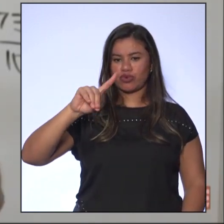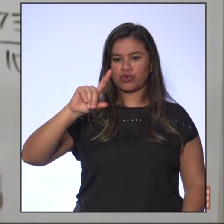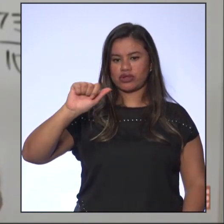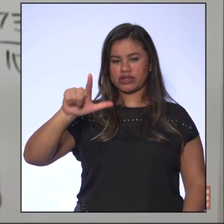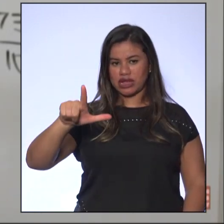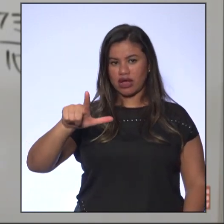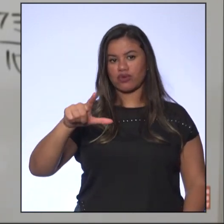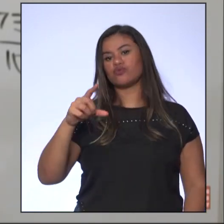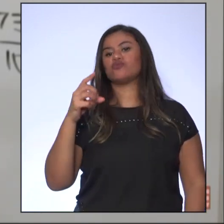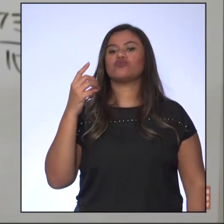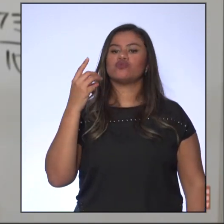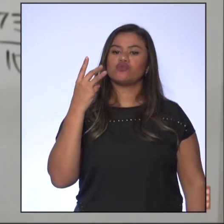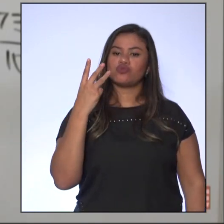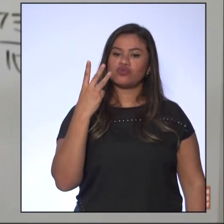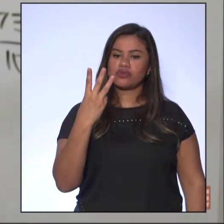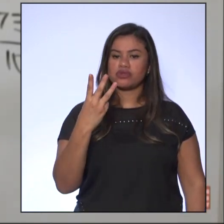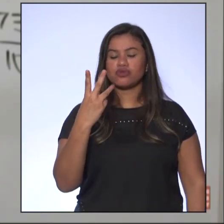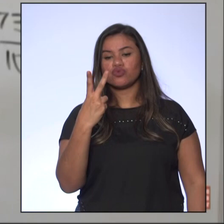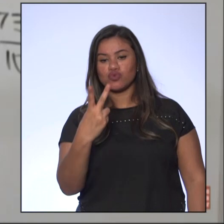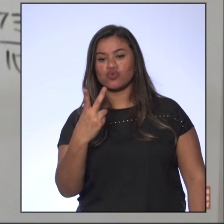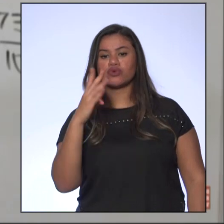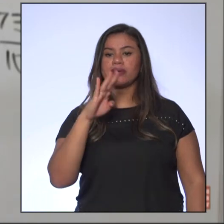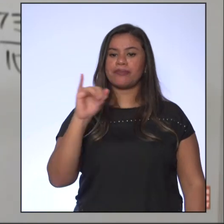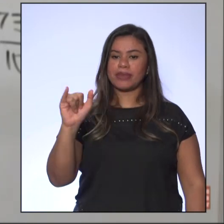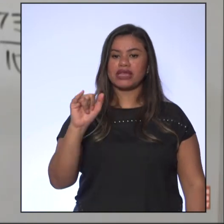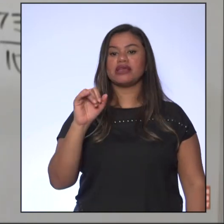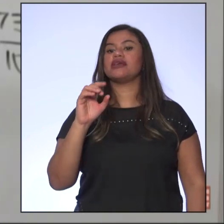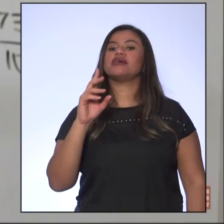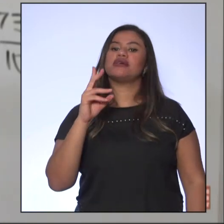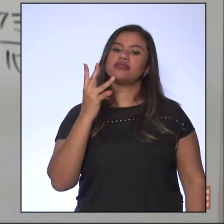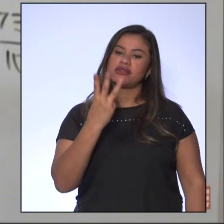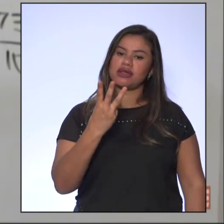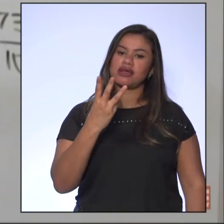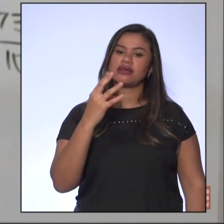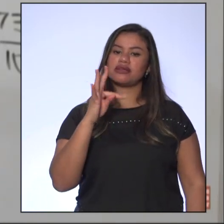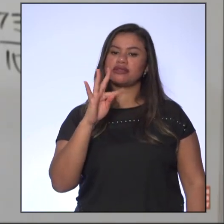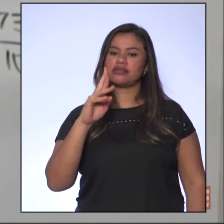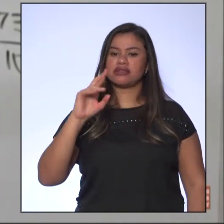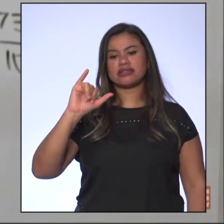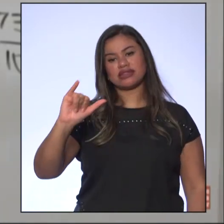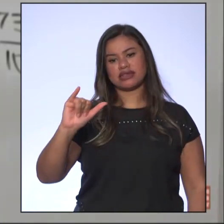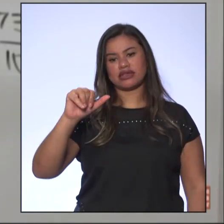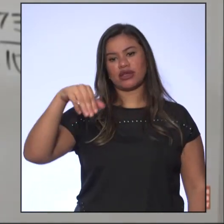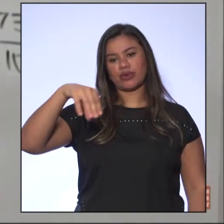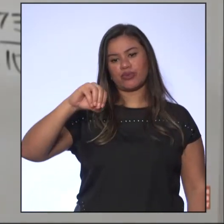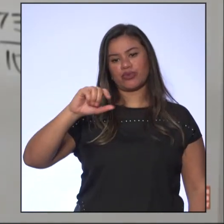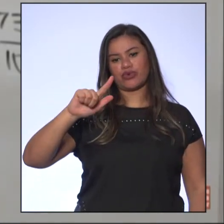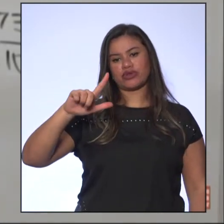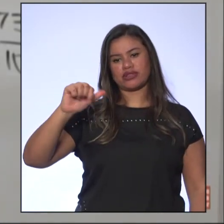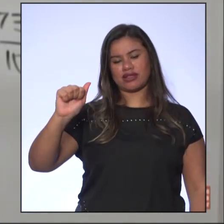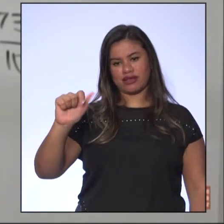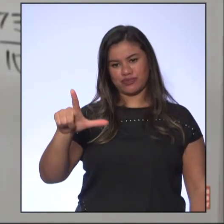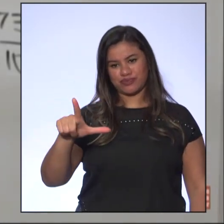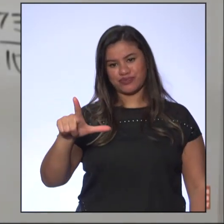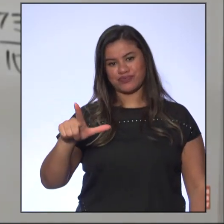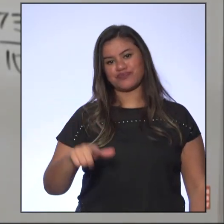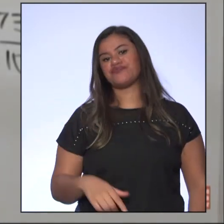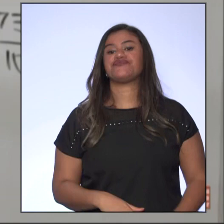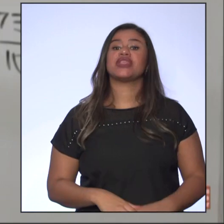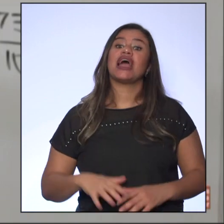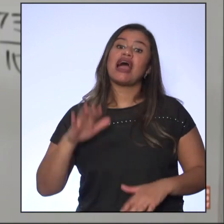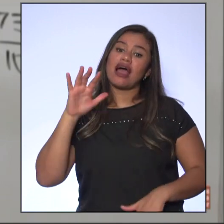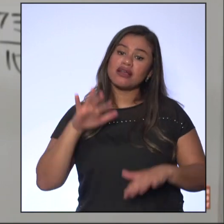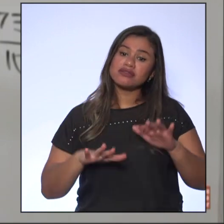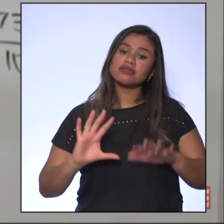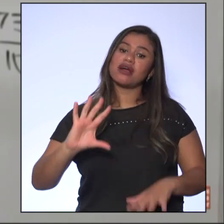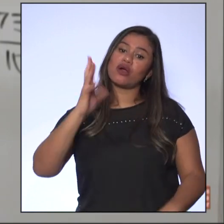Bimodal. Três modas? Trimodal. Mas cuidado que tem a situação de eu não ter a moda. Quando eu não tenho a moda, é